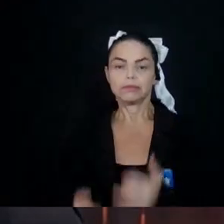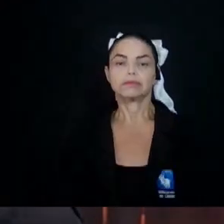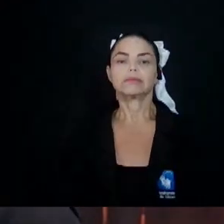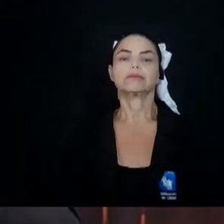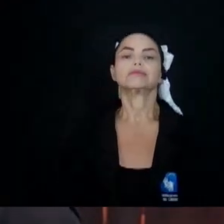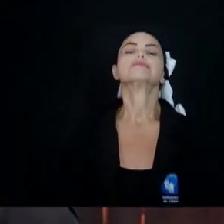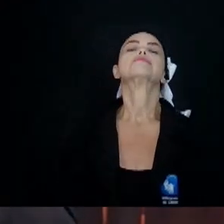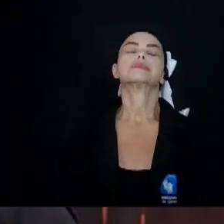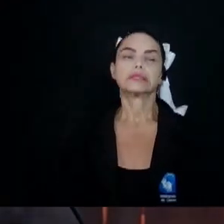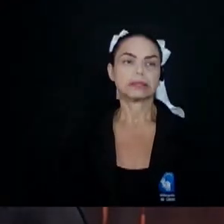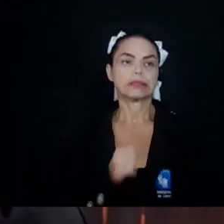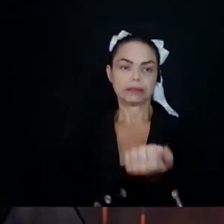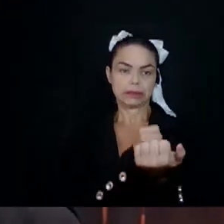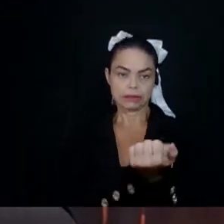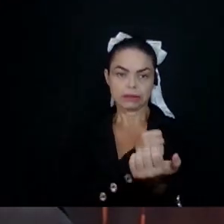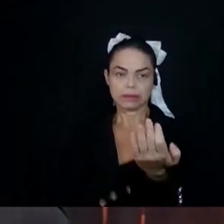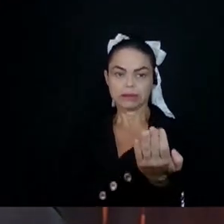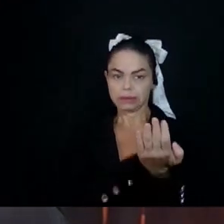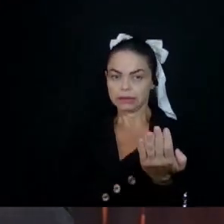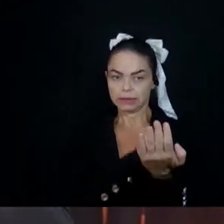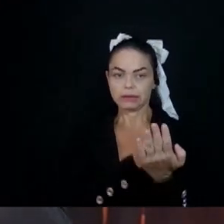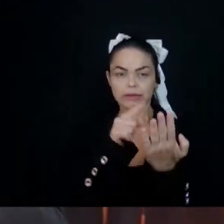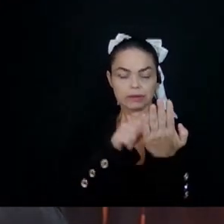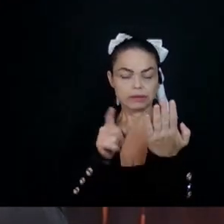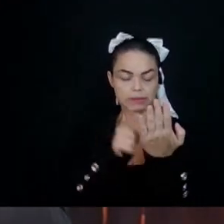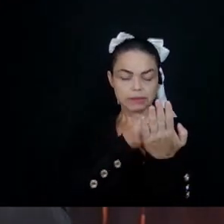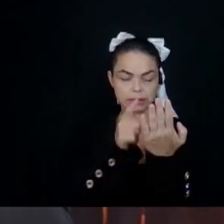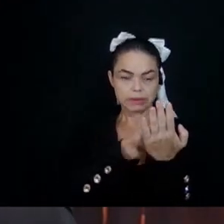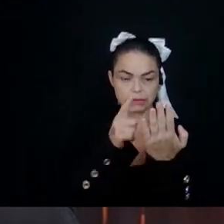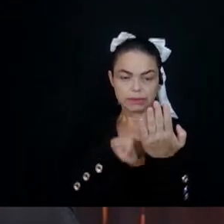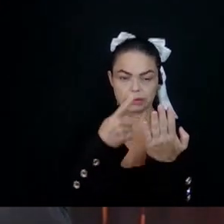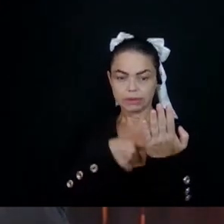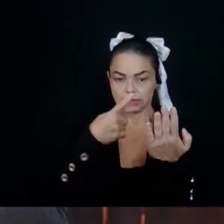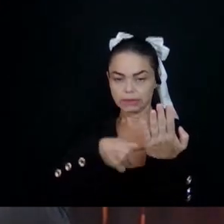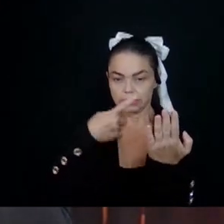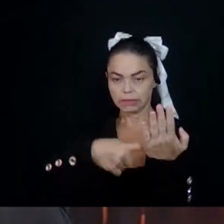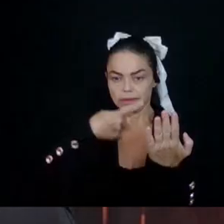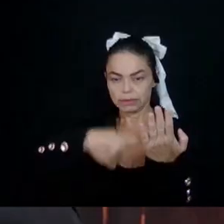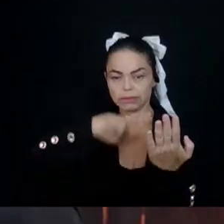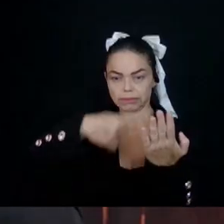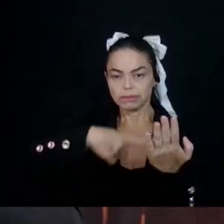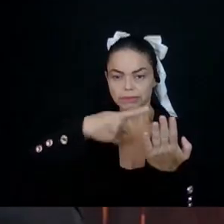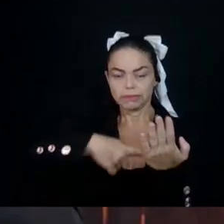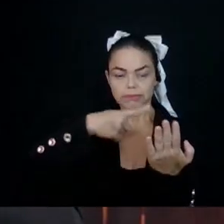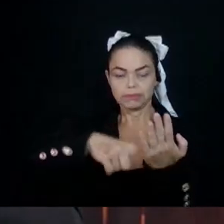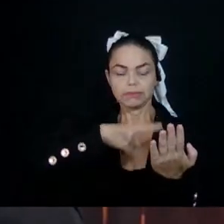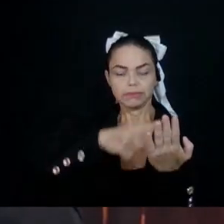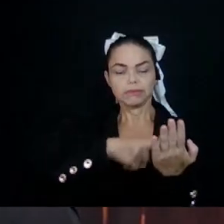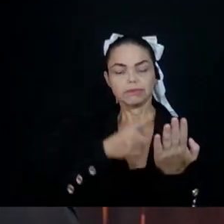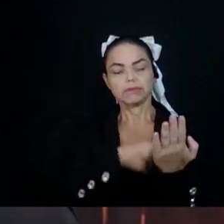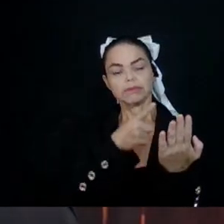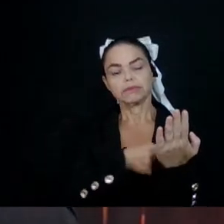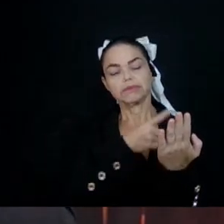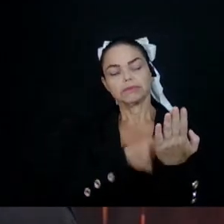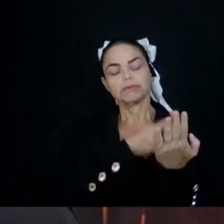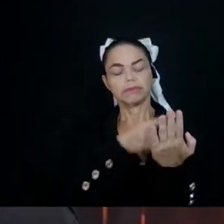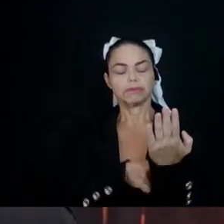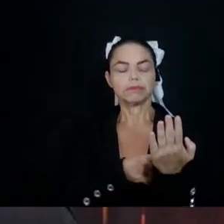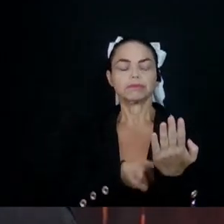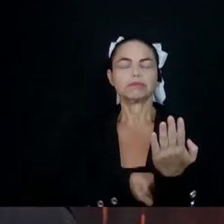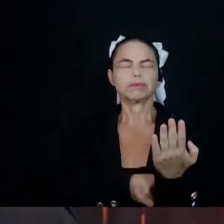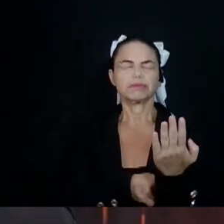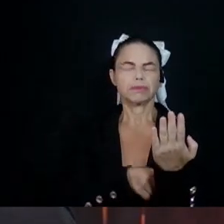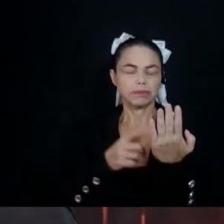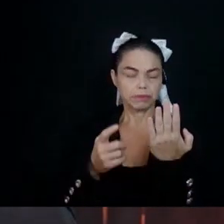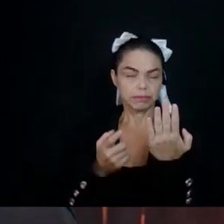ser absolutamente perigoso por causa daquele buraco do coelho que eu já mencionei aqui, mas também fica induzindo a criança a